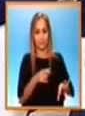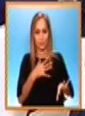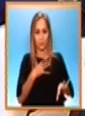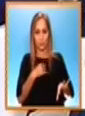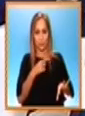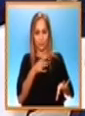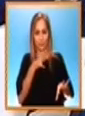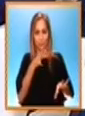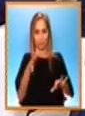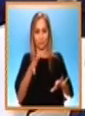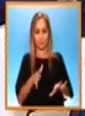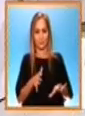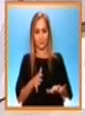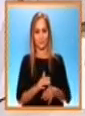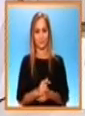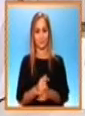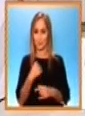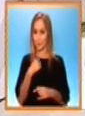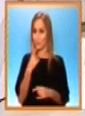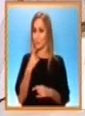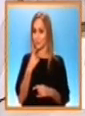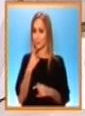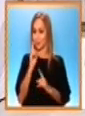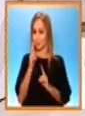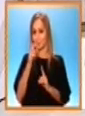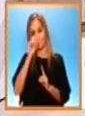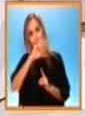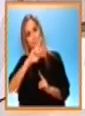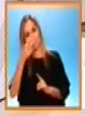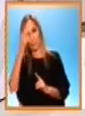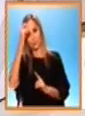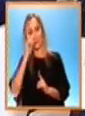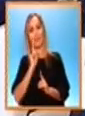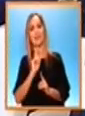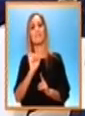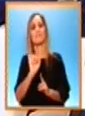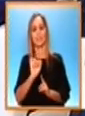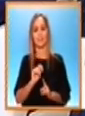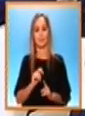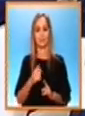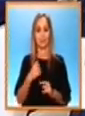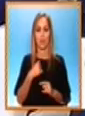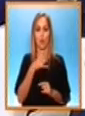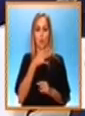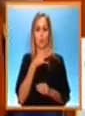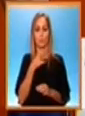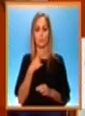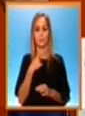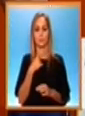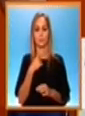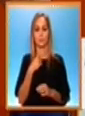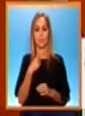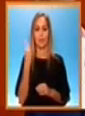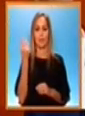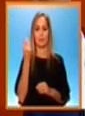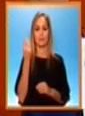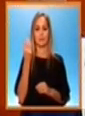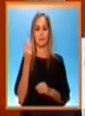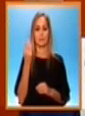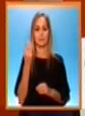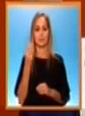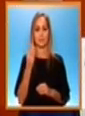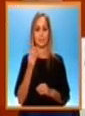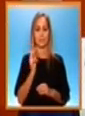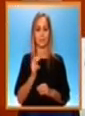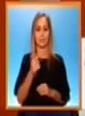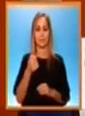saiu o mote? Gostaste. Eu percebi. Eu percebi. Vanessa, conta-nos tudo. Então, como fã dos